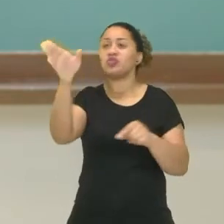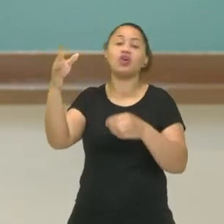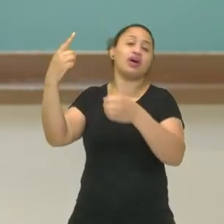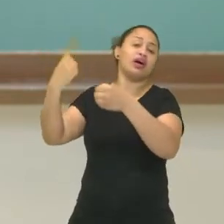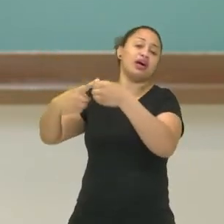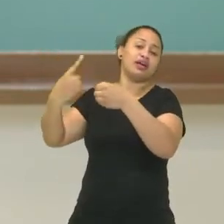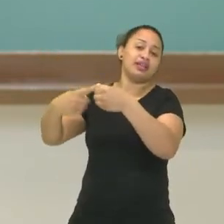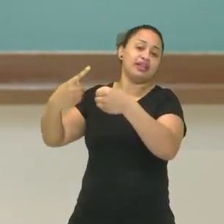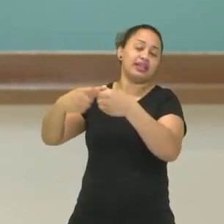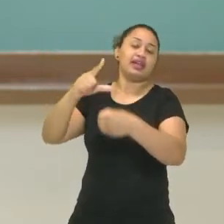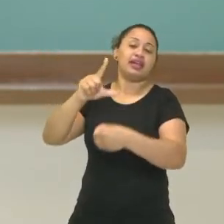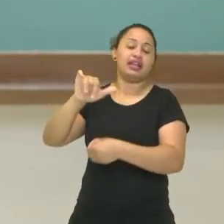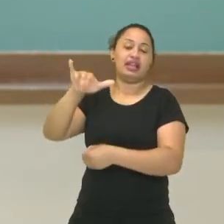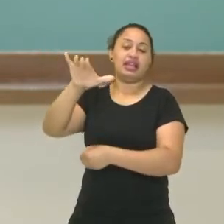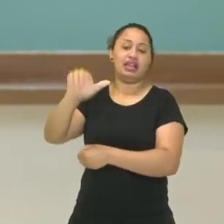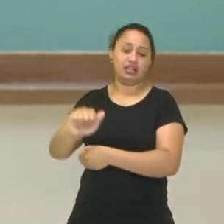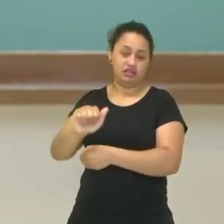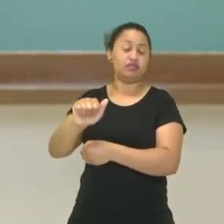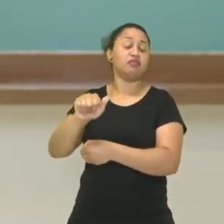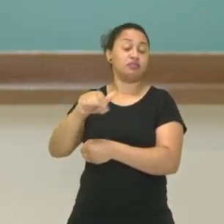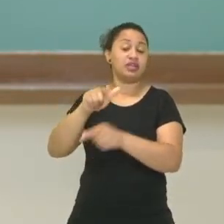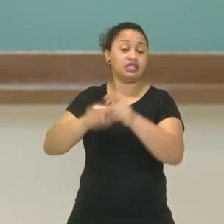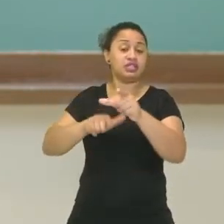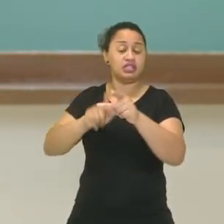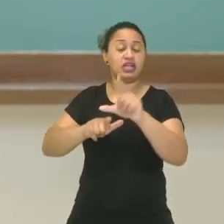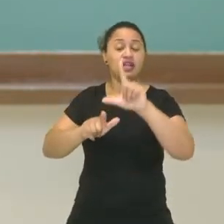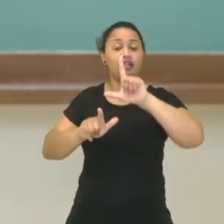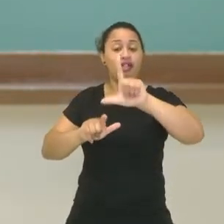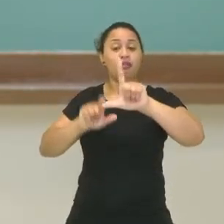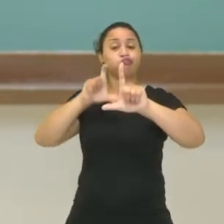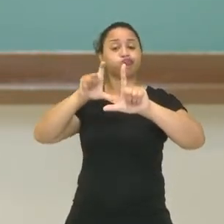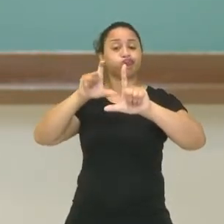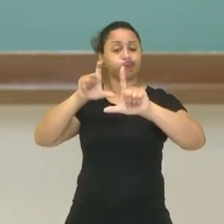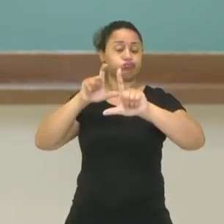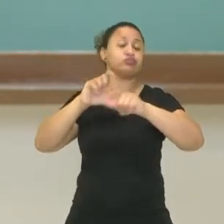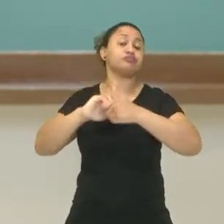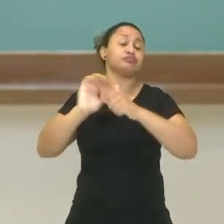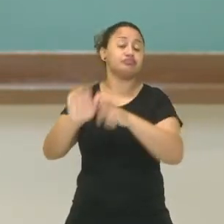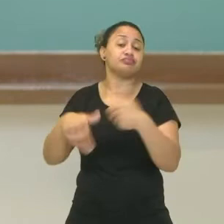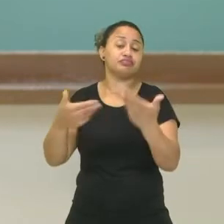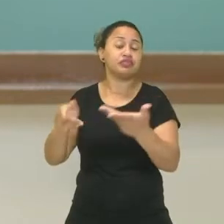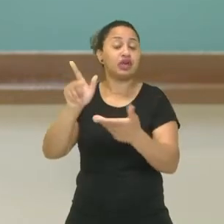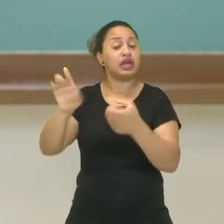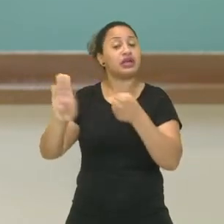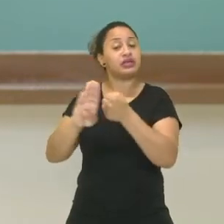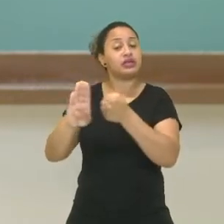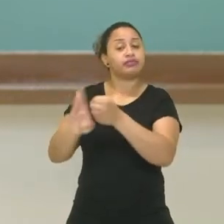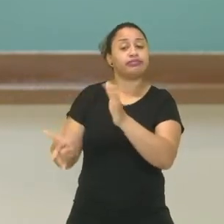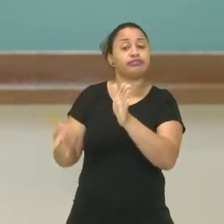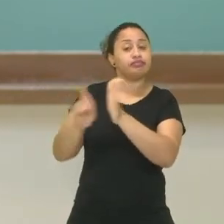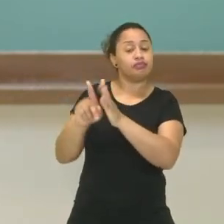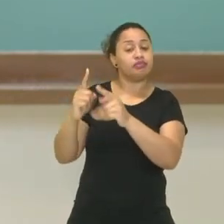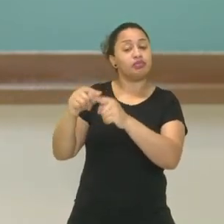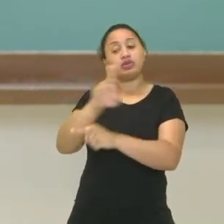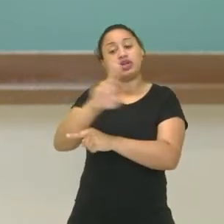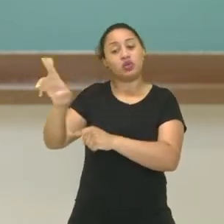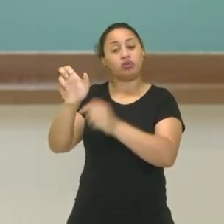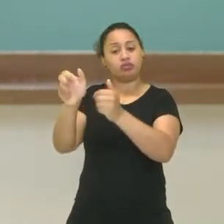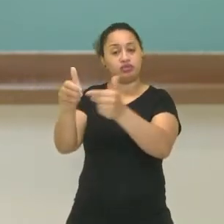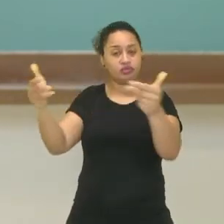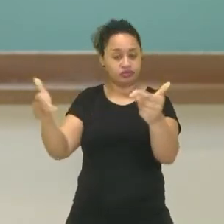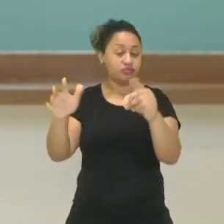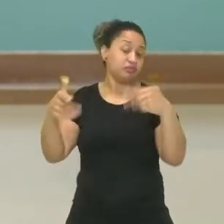cidade Lima, que é grafada, né, com L maiúsculo, ele passa a ser um substantivo próprio. Então, é mais ou menos